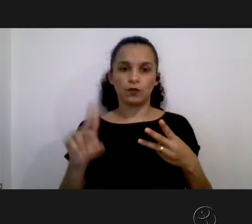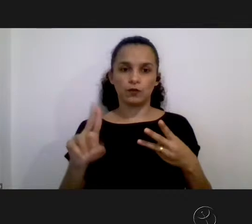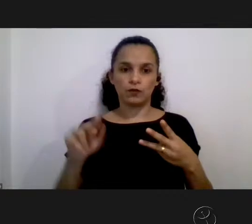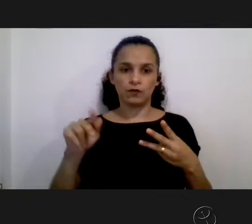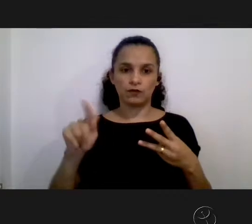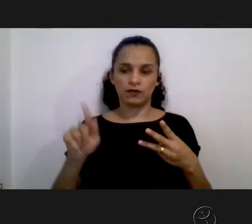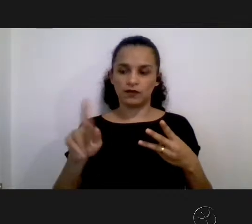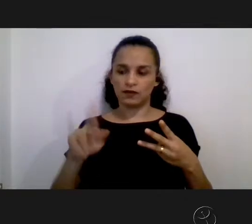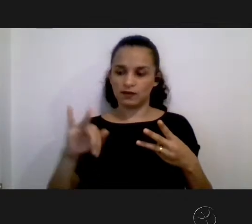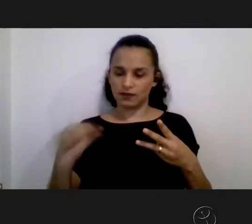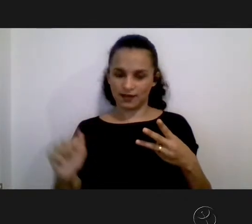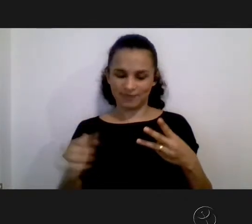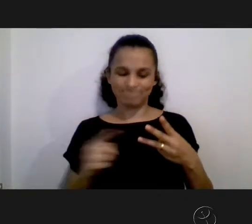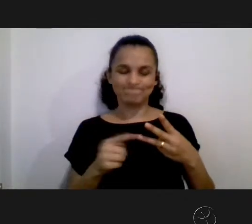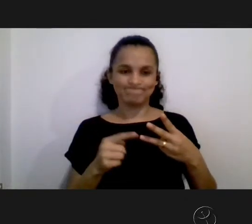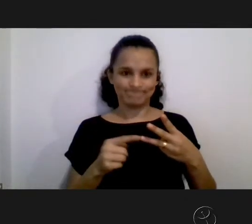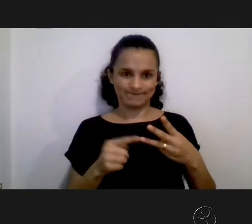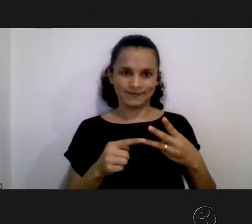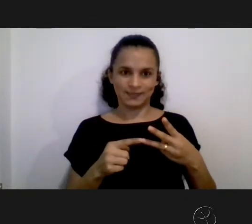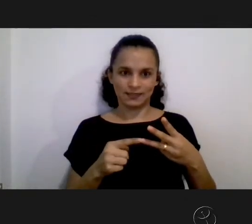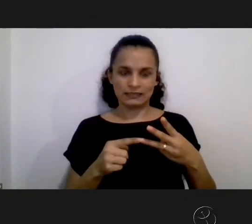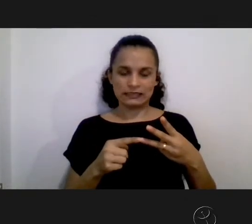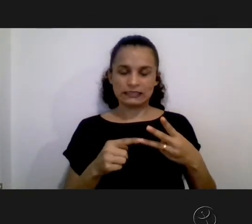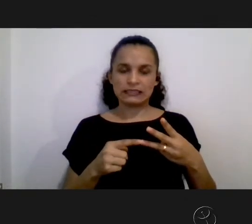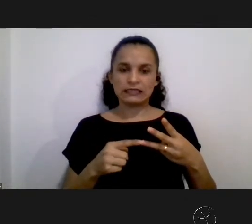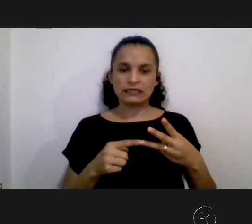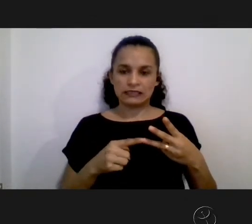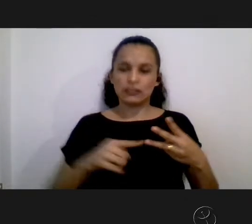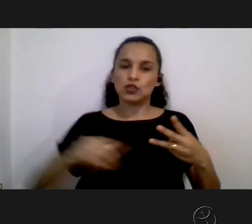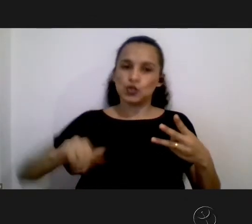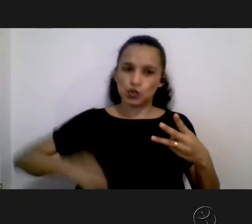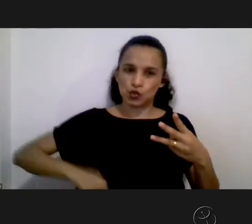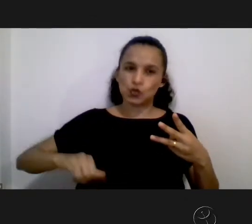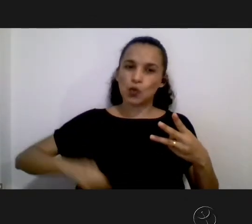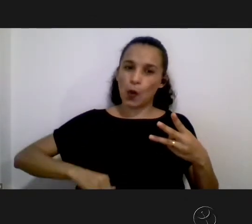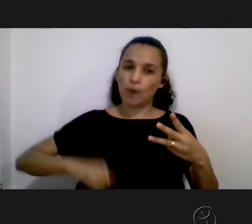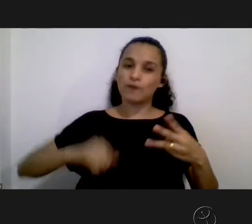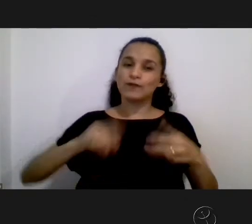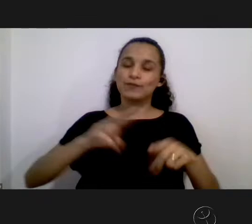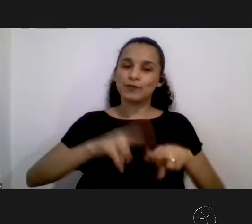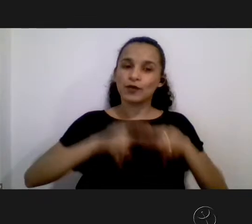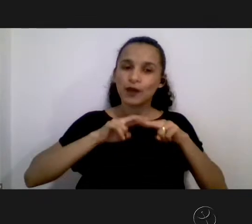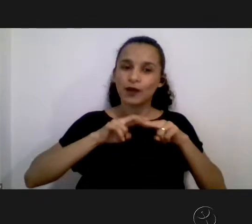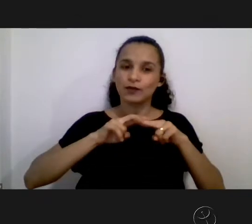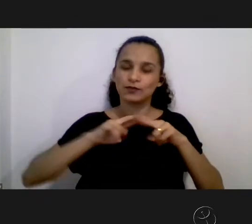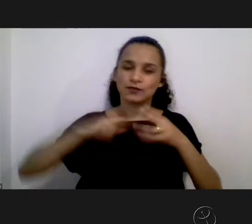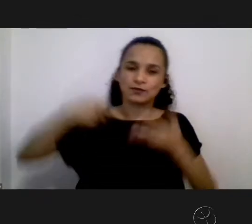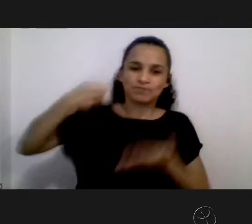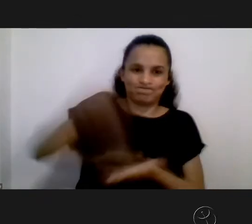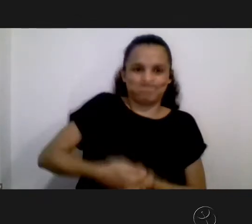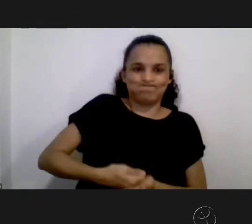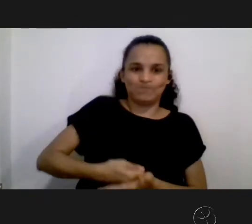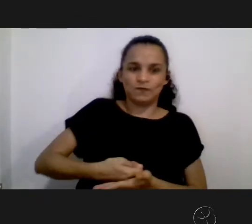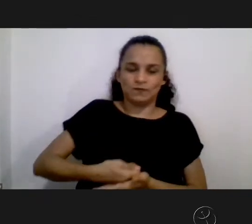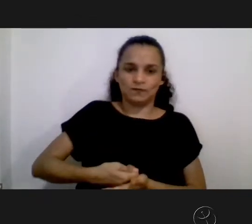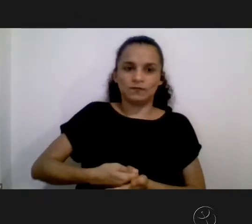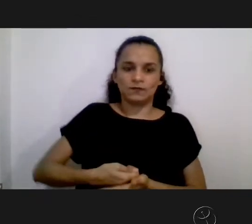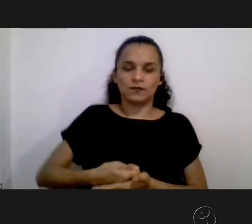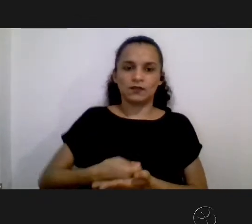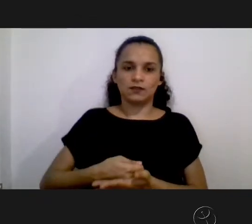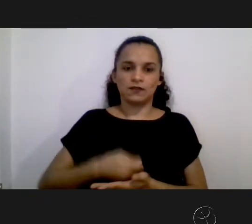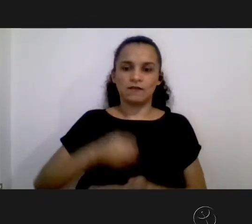último sofrendo sob o jugo autocrático de Viktor Orbán.